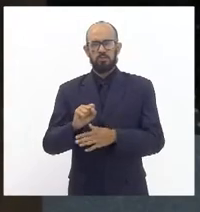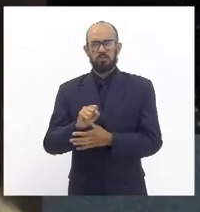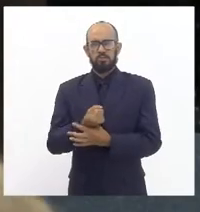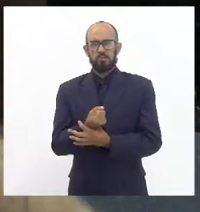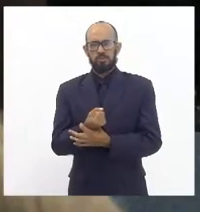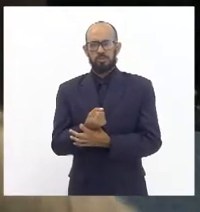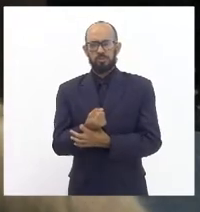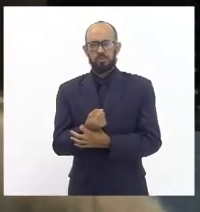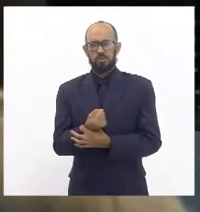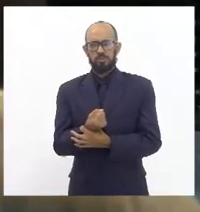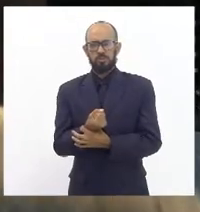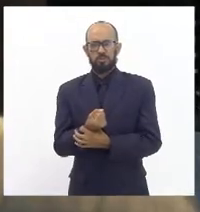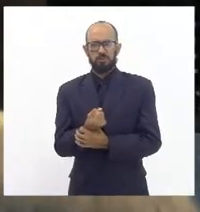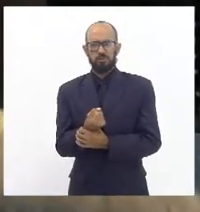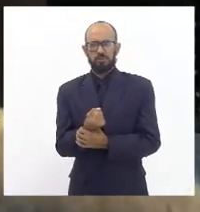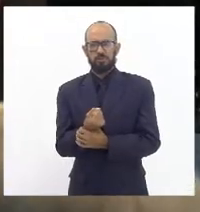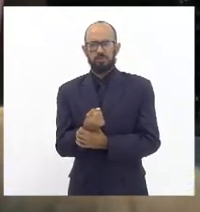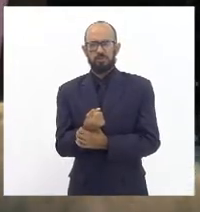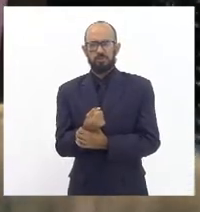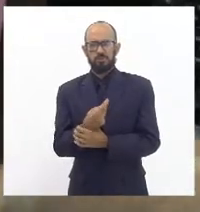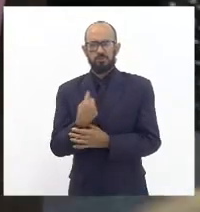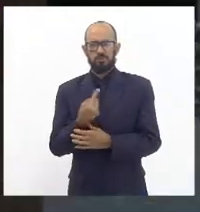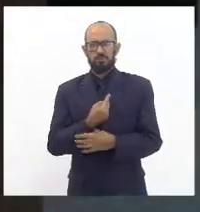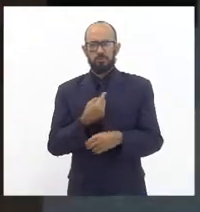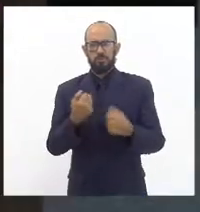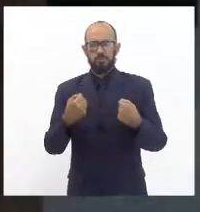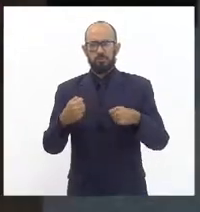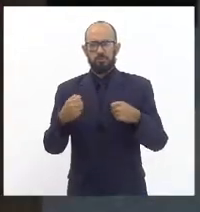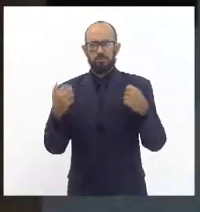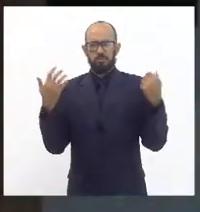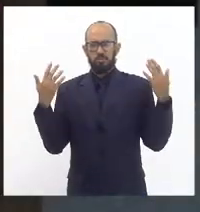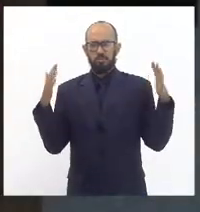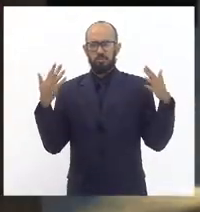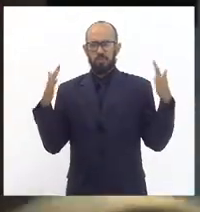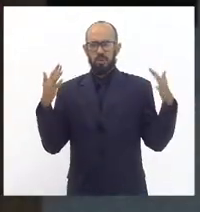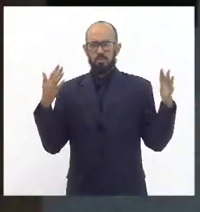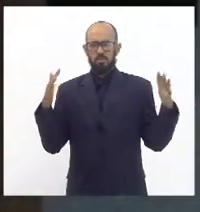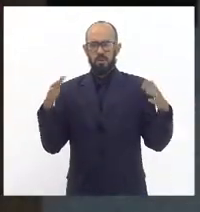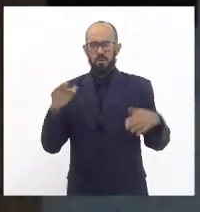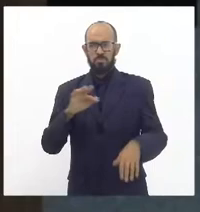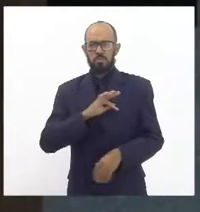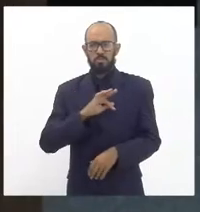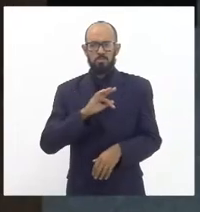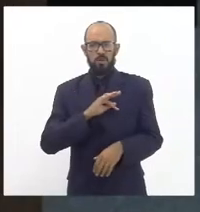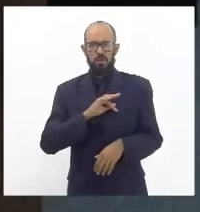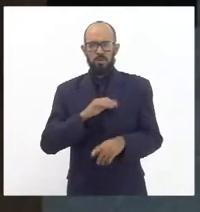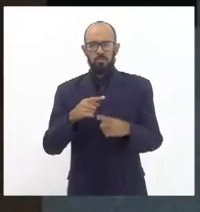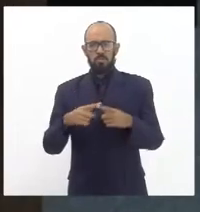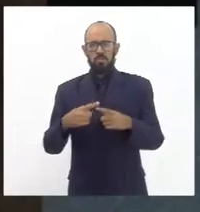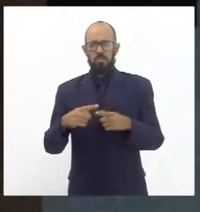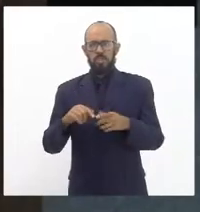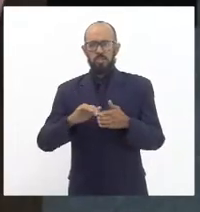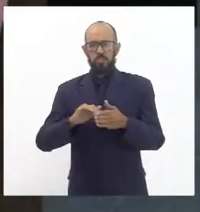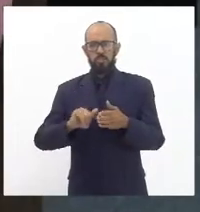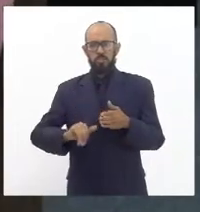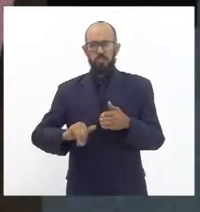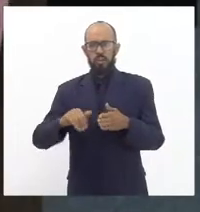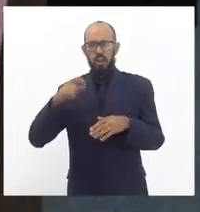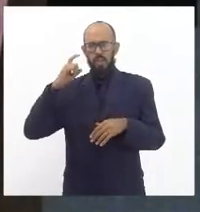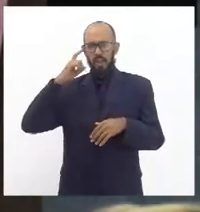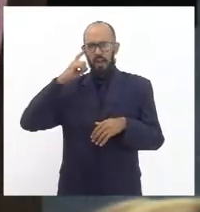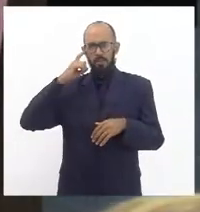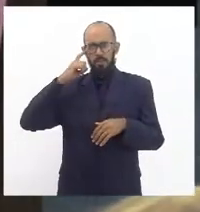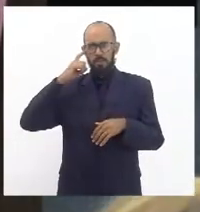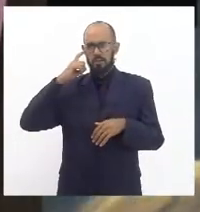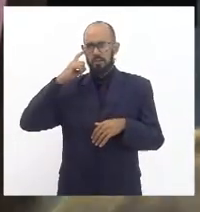e a gente tem que parabenizar a deputada Marta Porque tirar da cabeça né